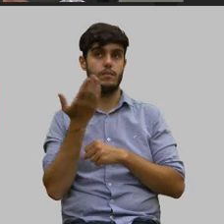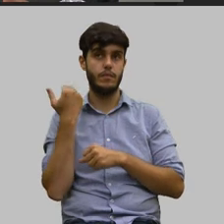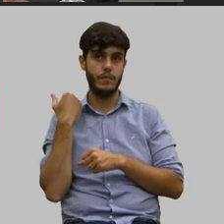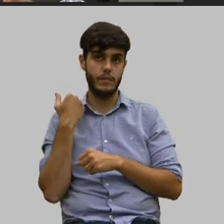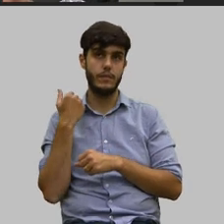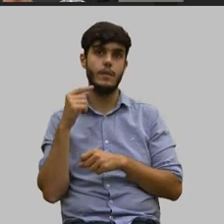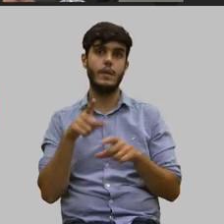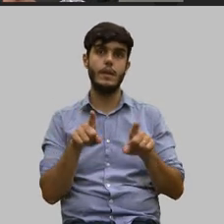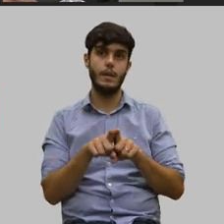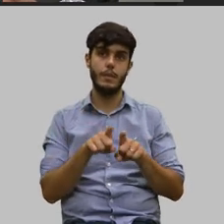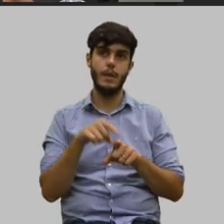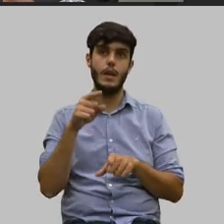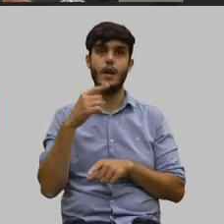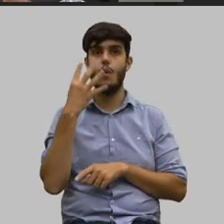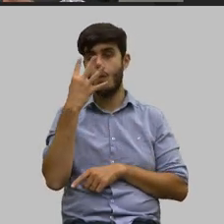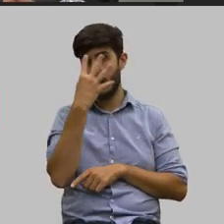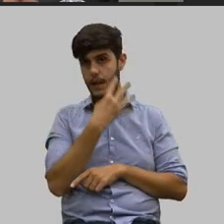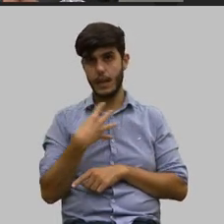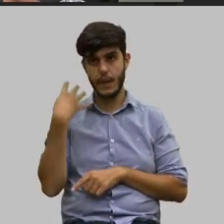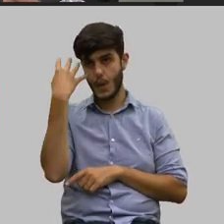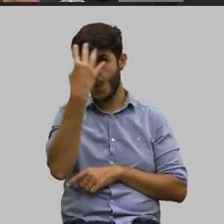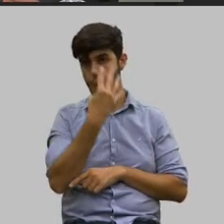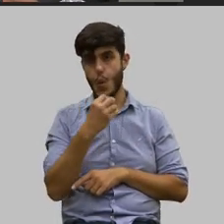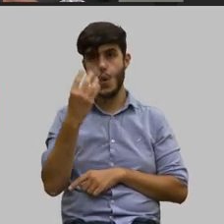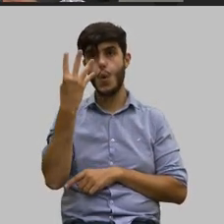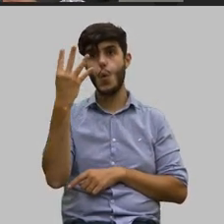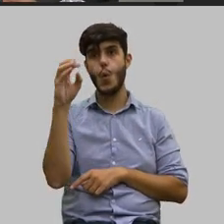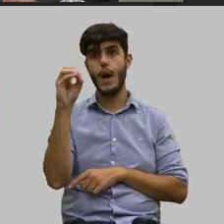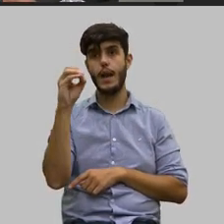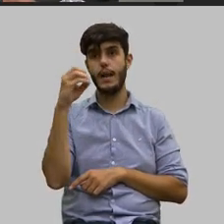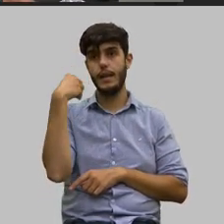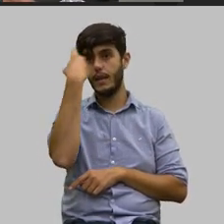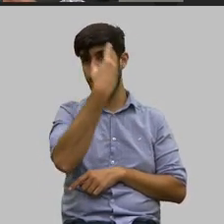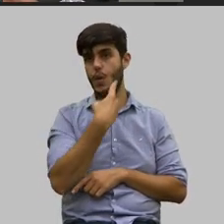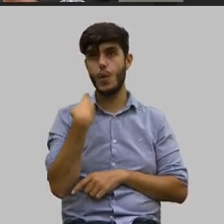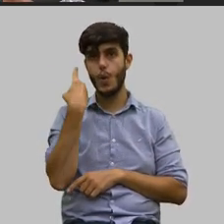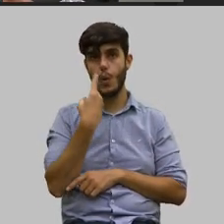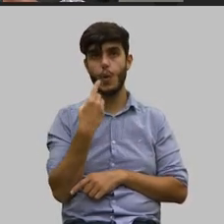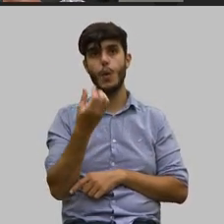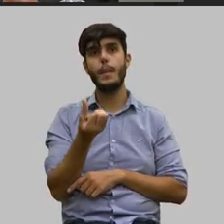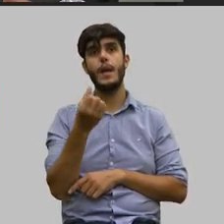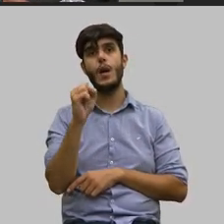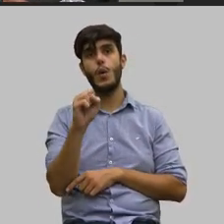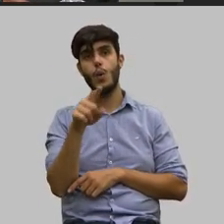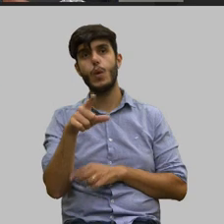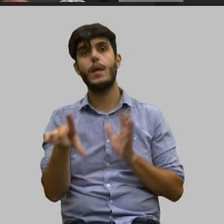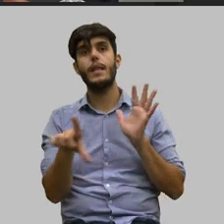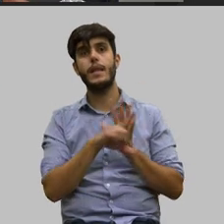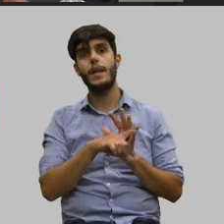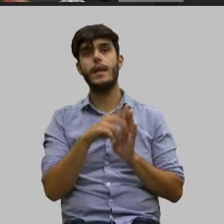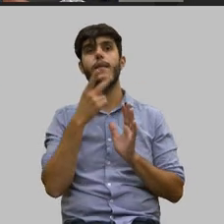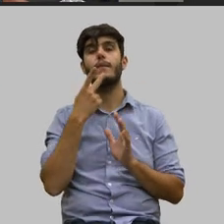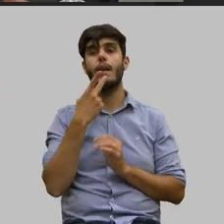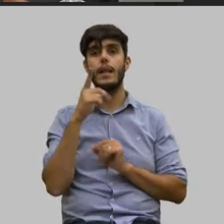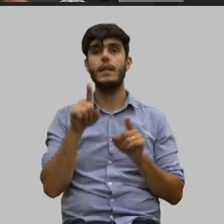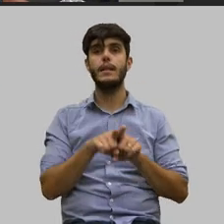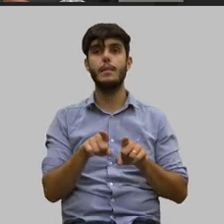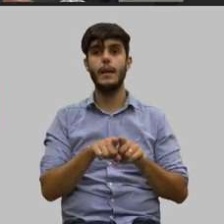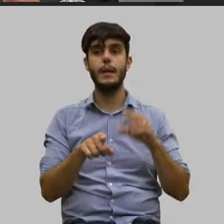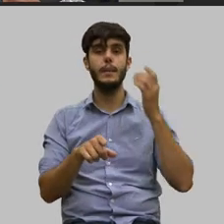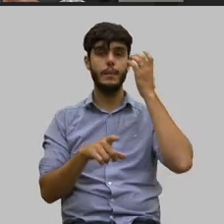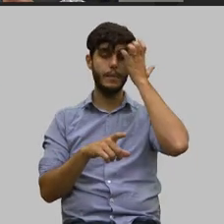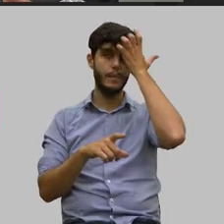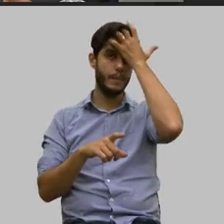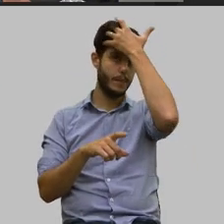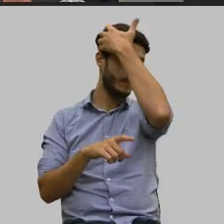respeito à carga horária de 40 horas e a lei complementar no 68 que fixa principalmente a